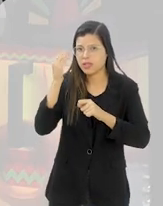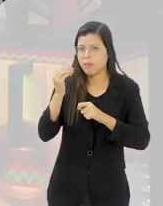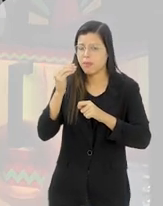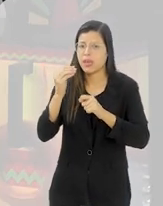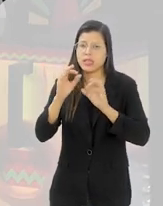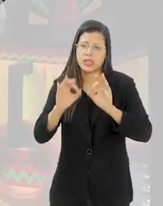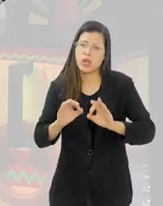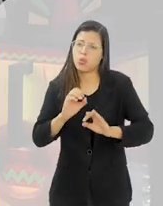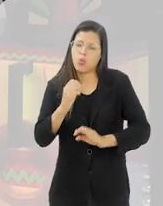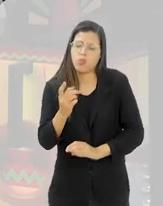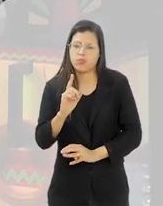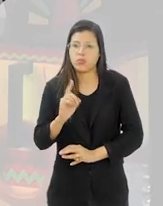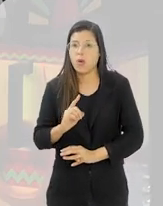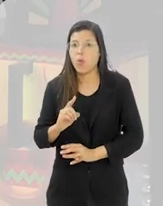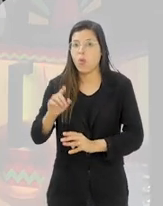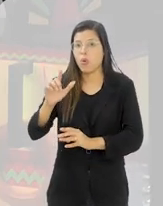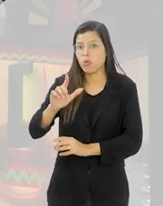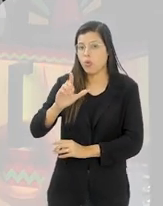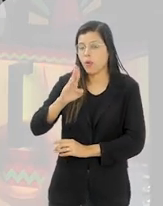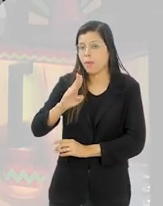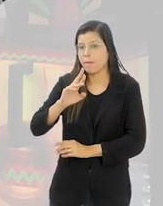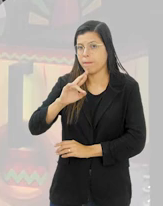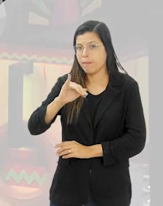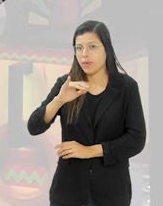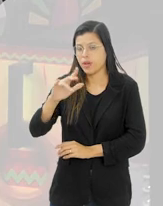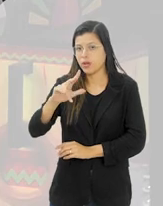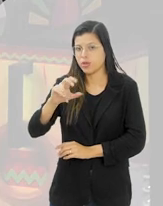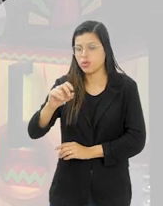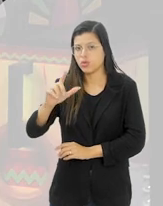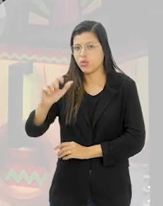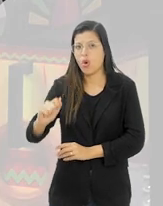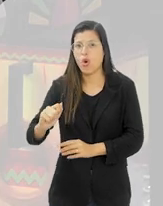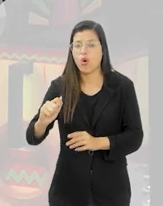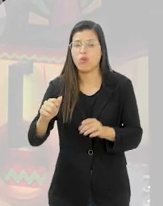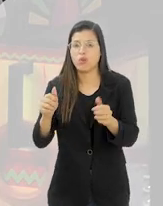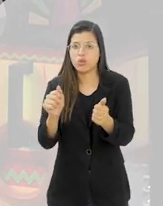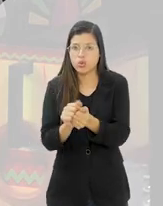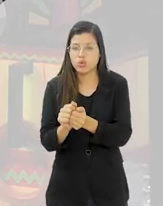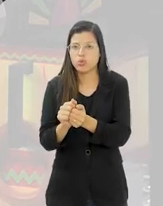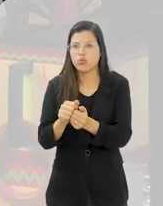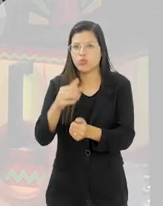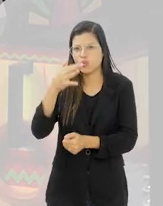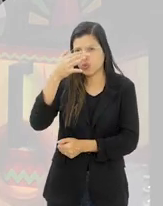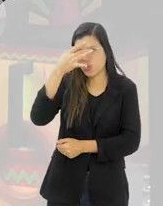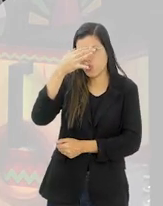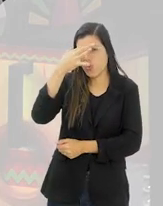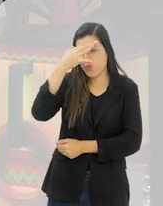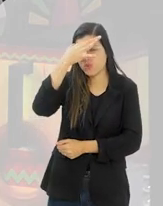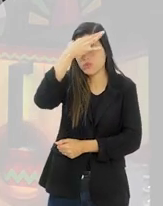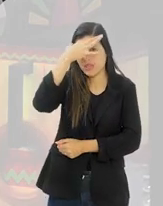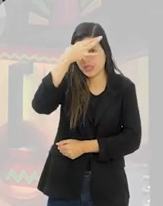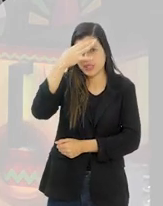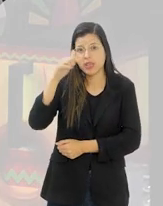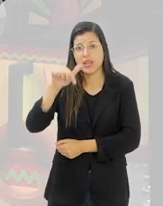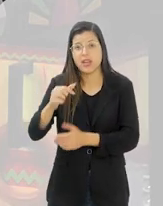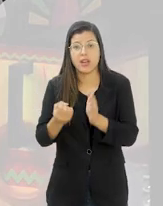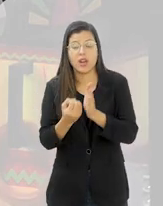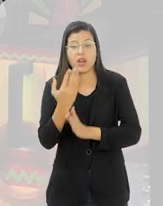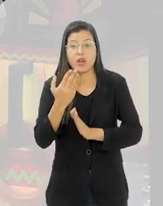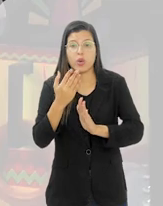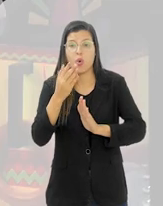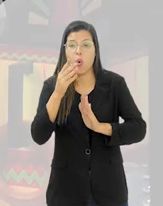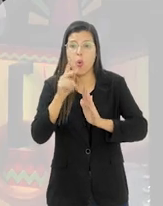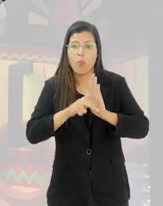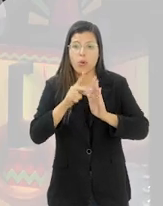o Brizola, junto com o Darcy Ribeiro, criou, e mais alguns outros pensadores, defensores, criaram o projeto